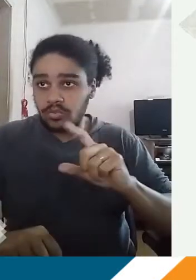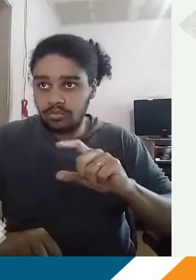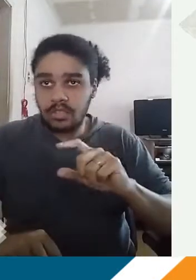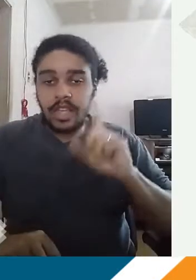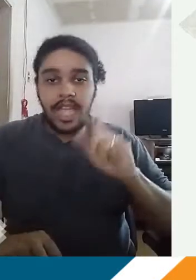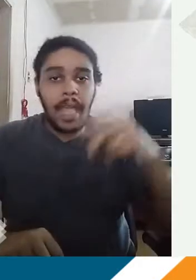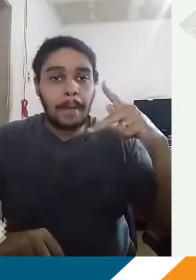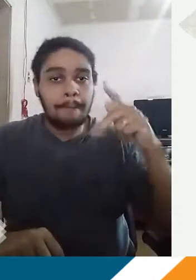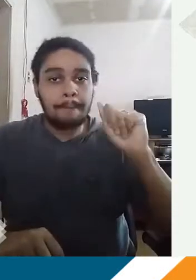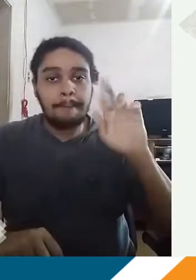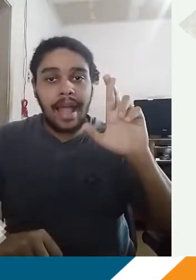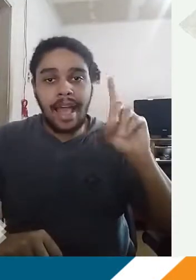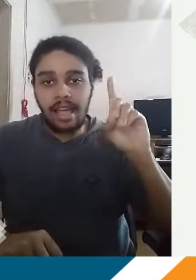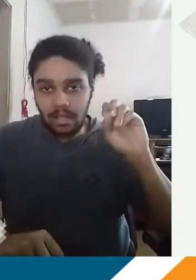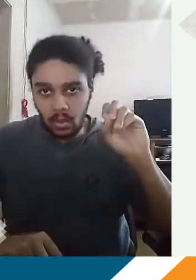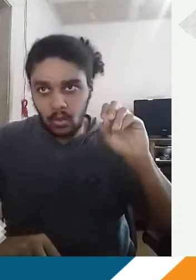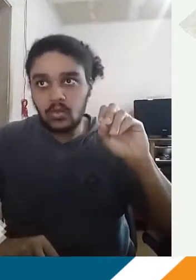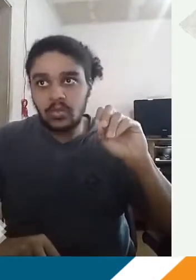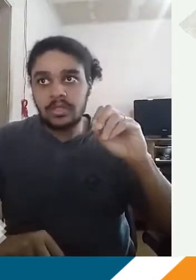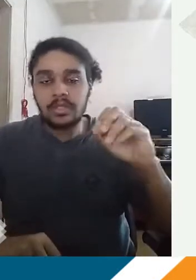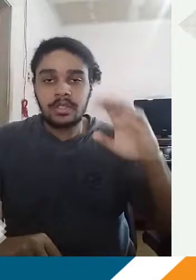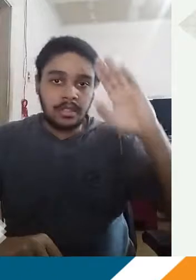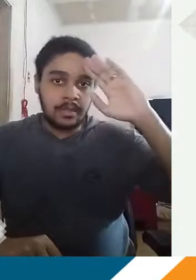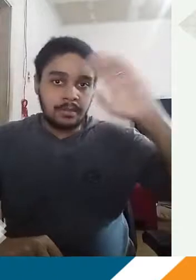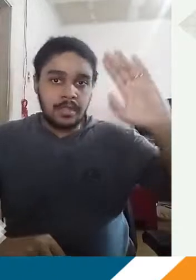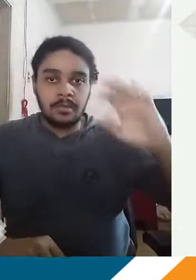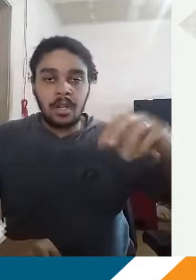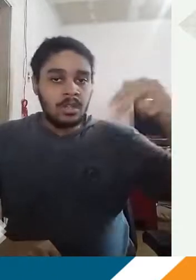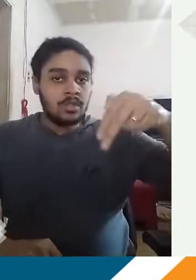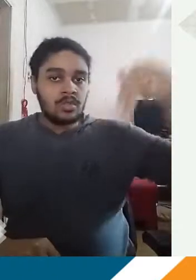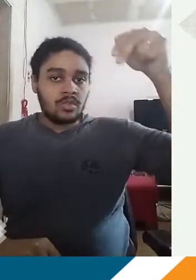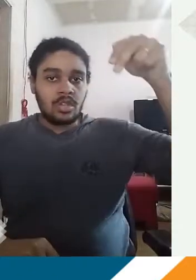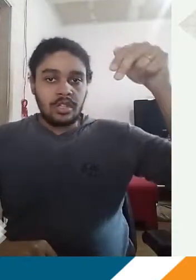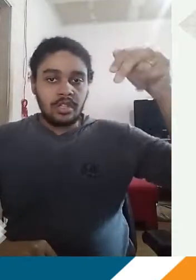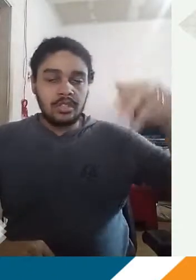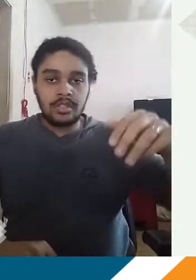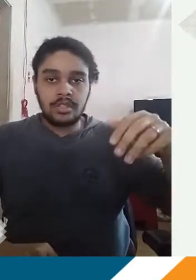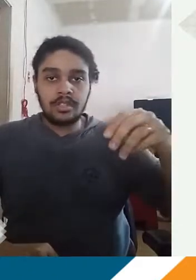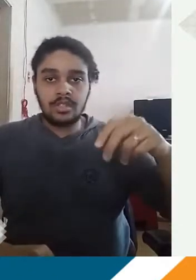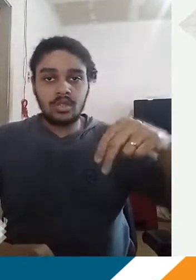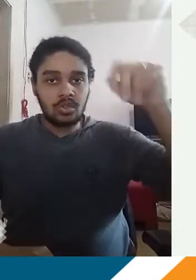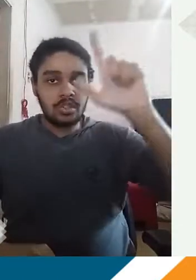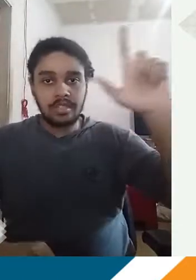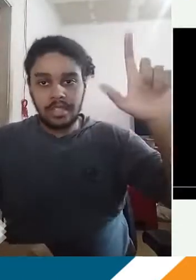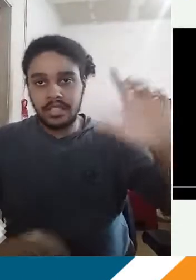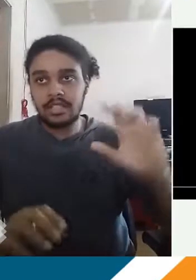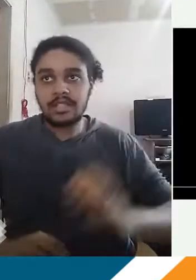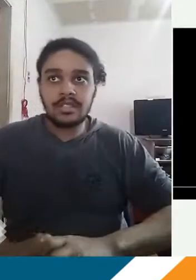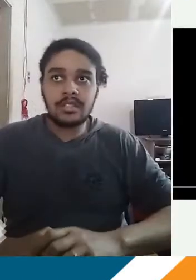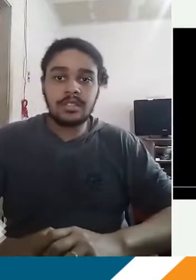a população parda, em destaque as regiões norte, nordeste e parte da